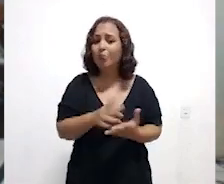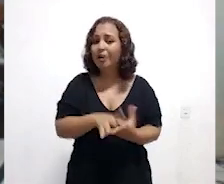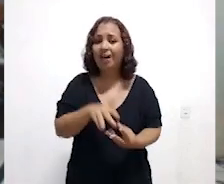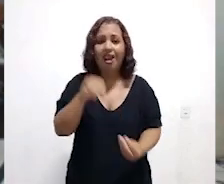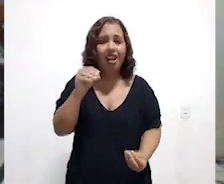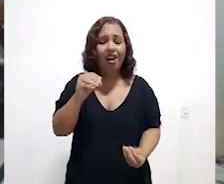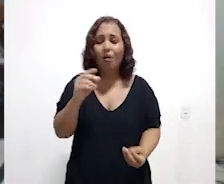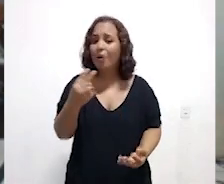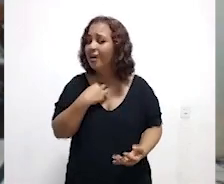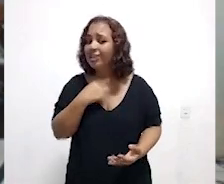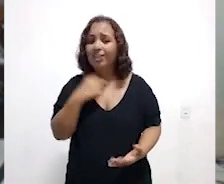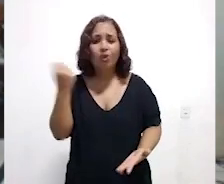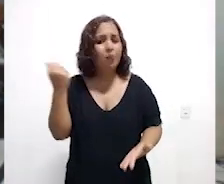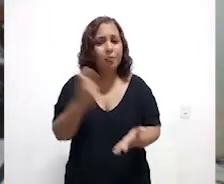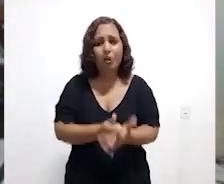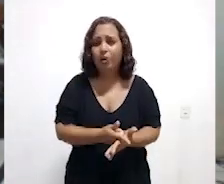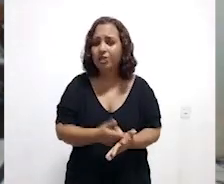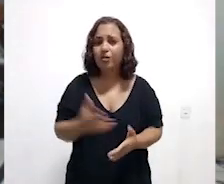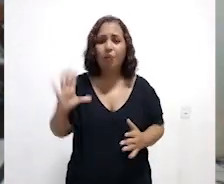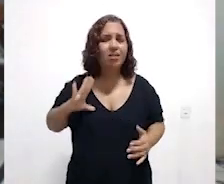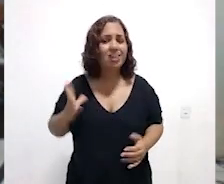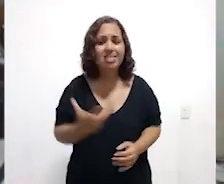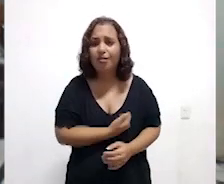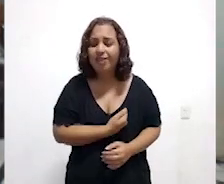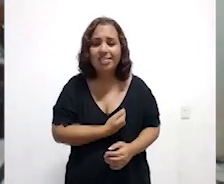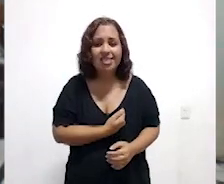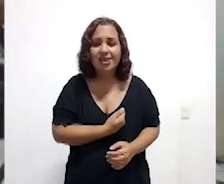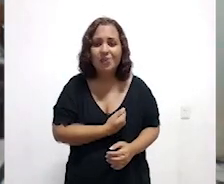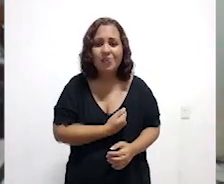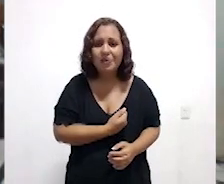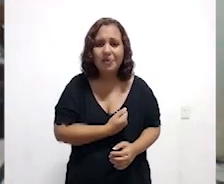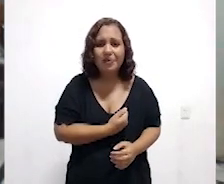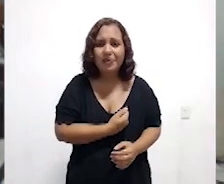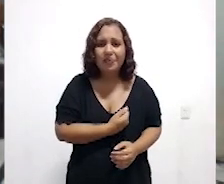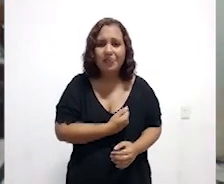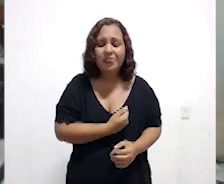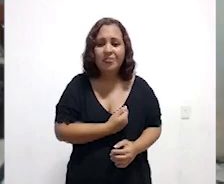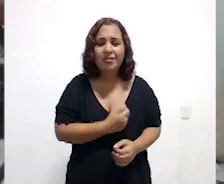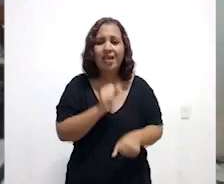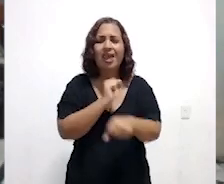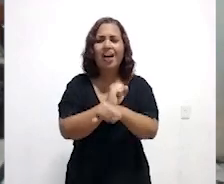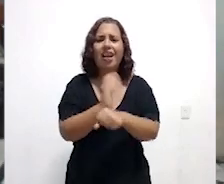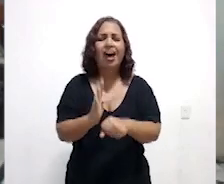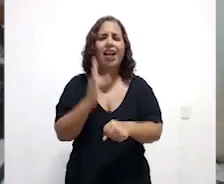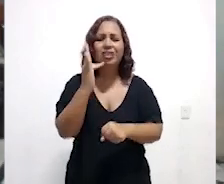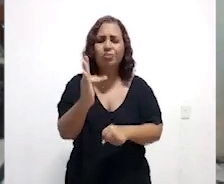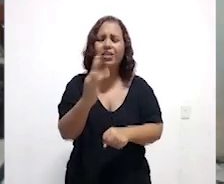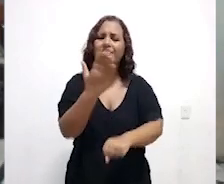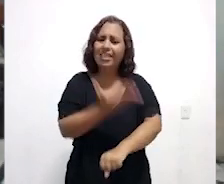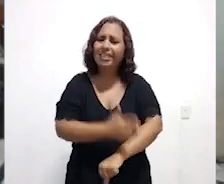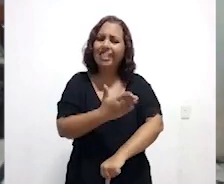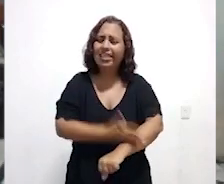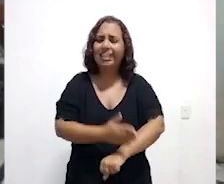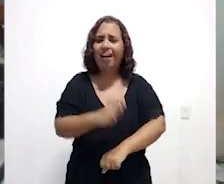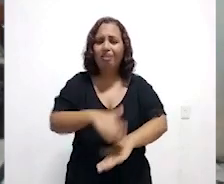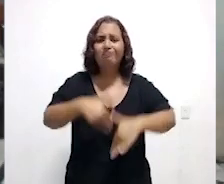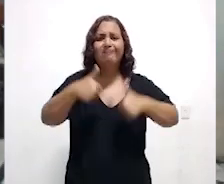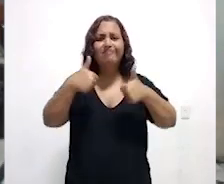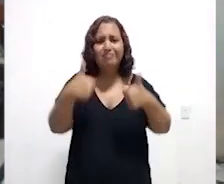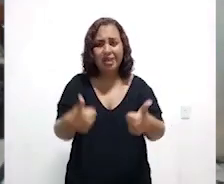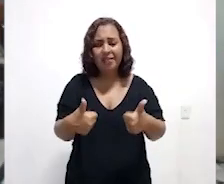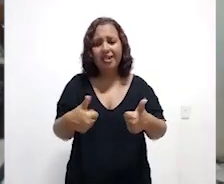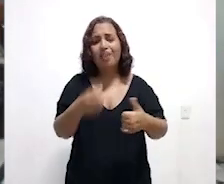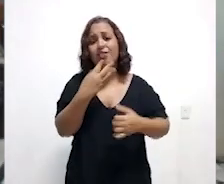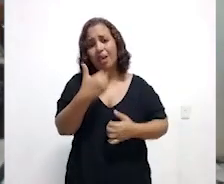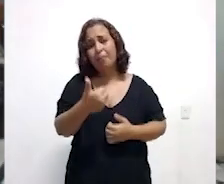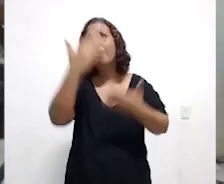não podia pagar pela sua salvação. A esperança dele era tentar se recuperar. Graças a Deus